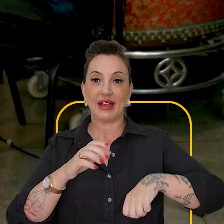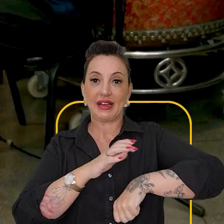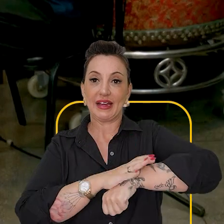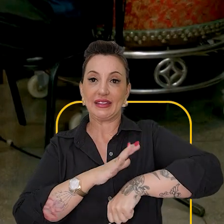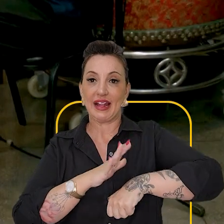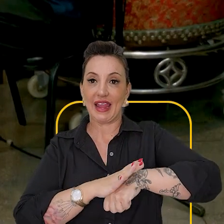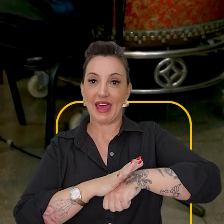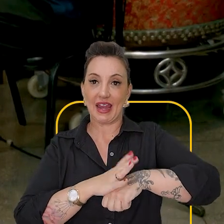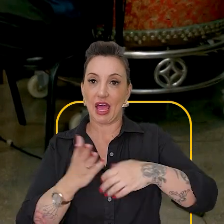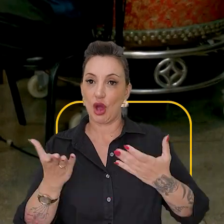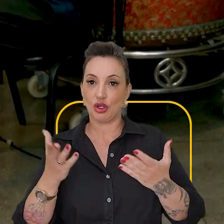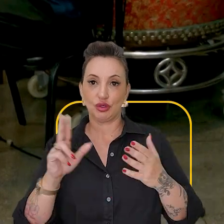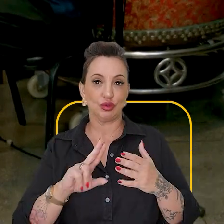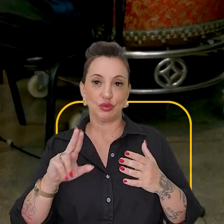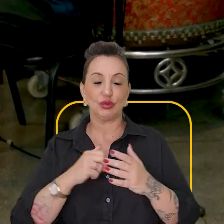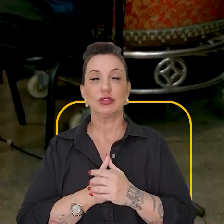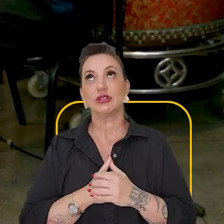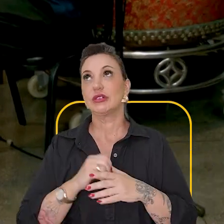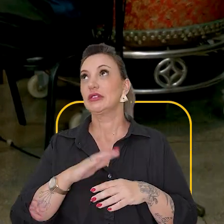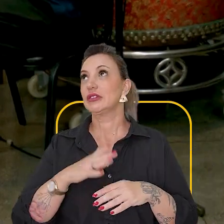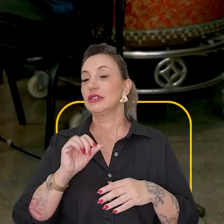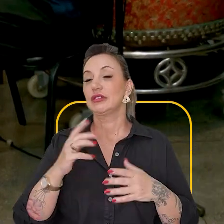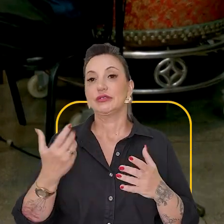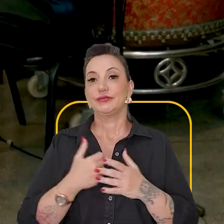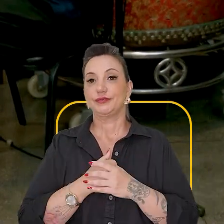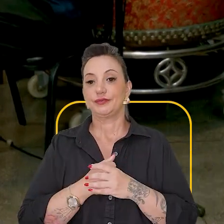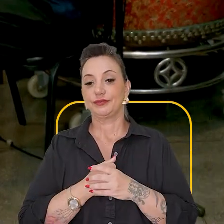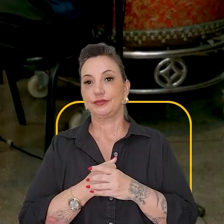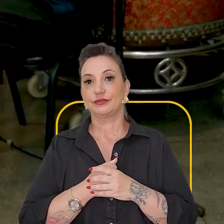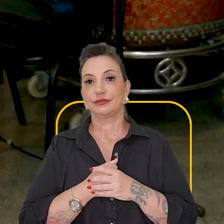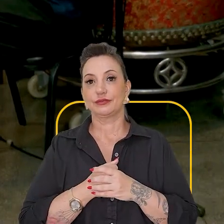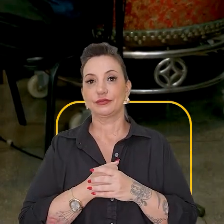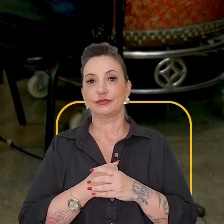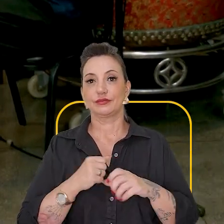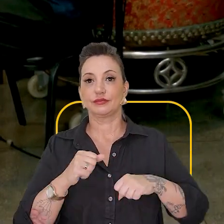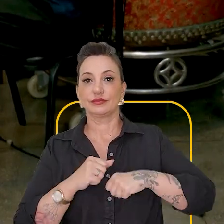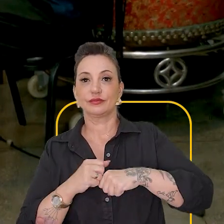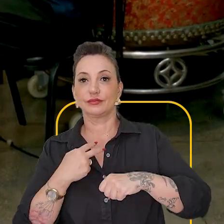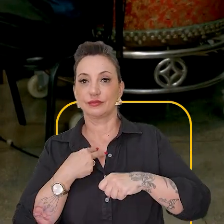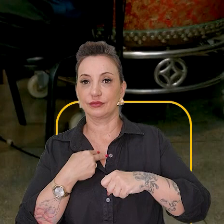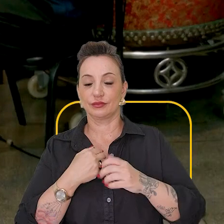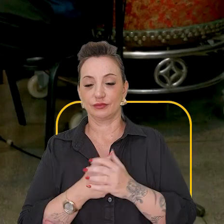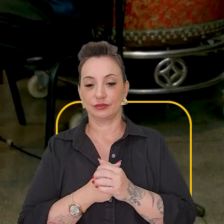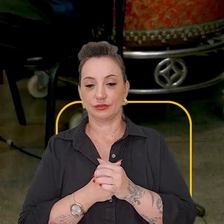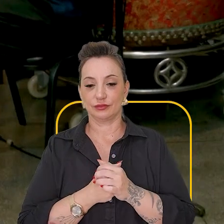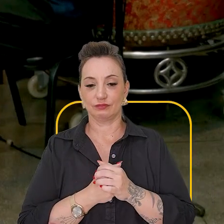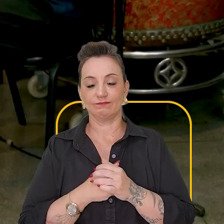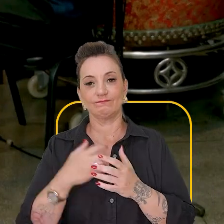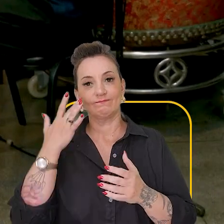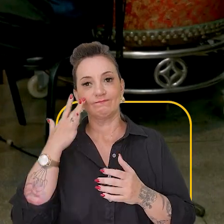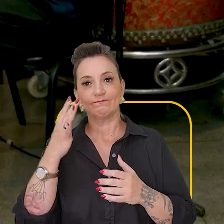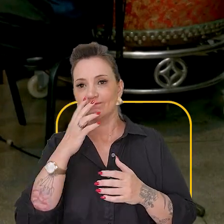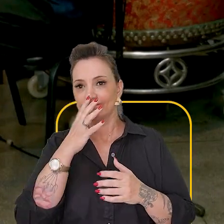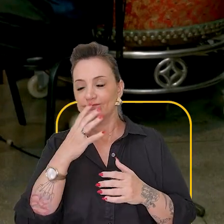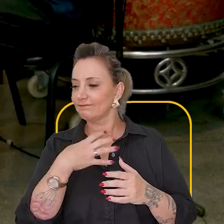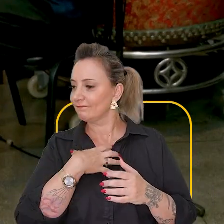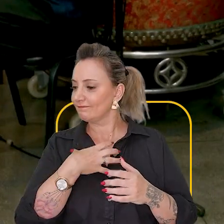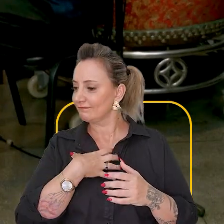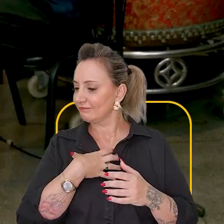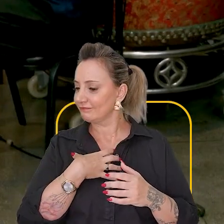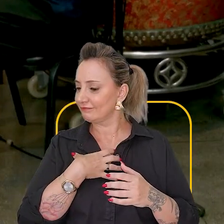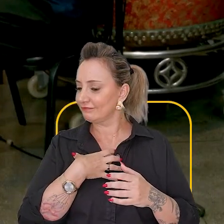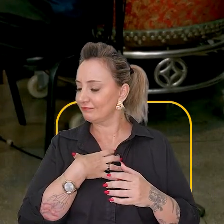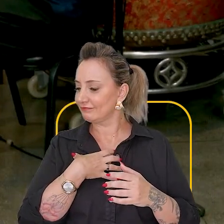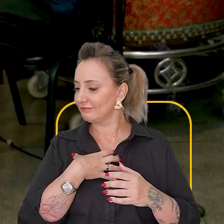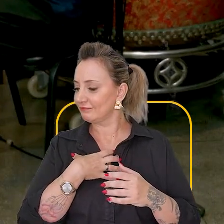caneleira hoje em dia que mais cotovelo não pode né Não sei se era impressão mas eu tinha a